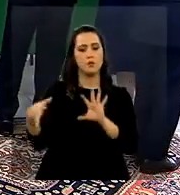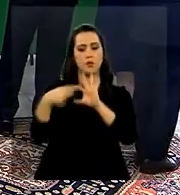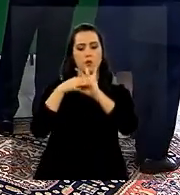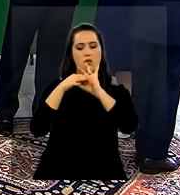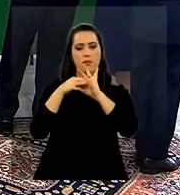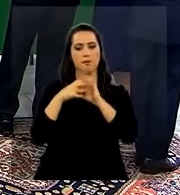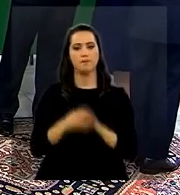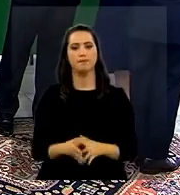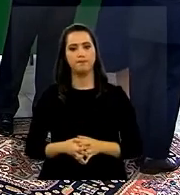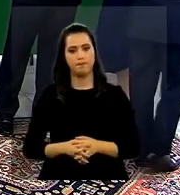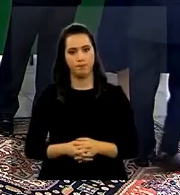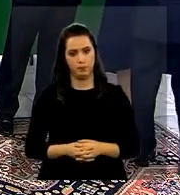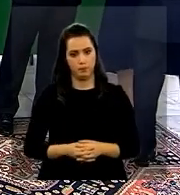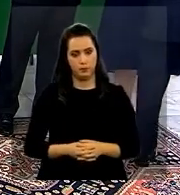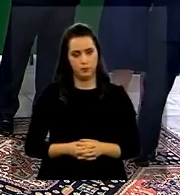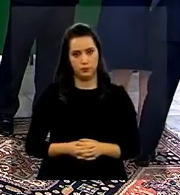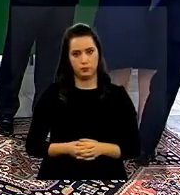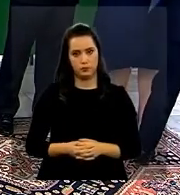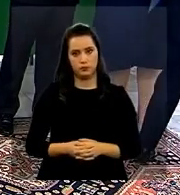interligadas.